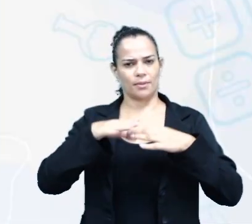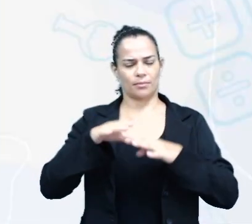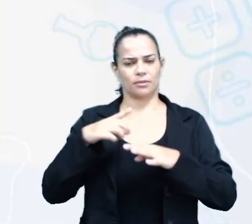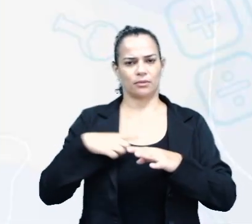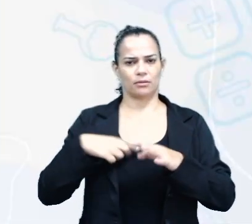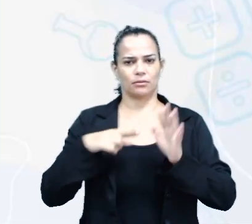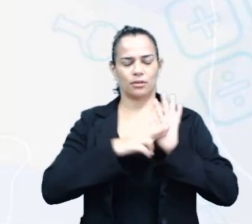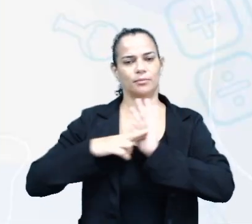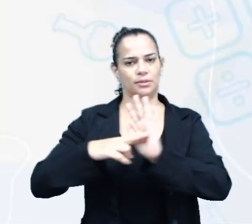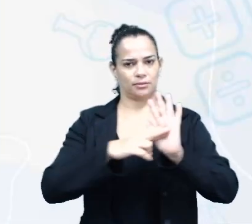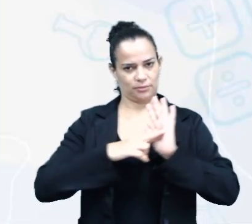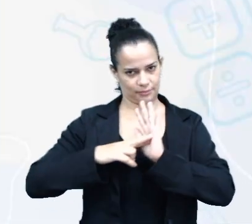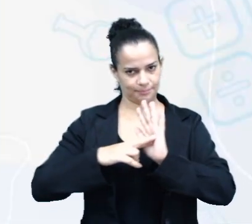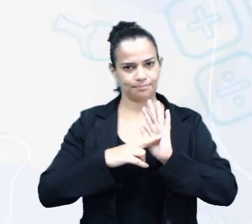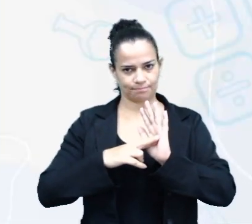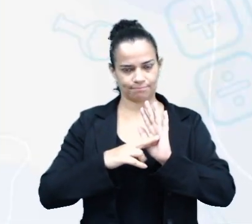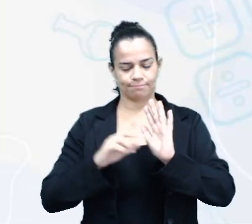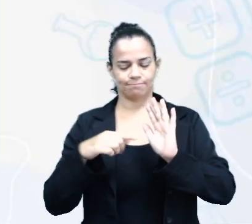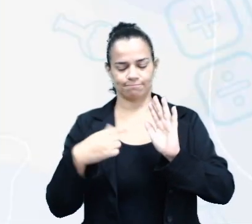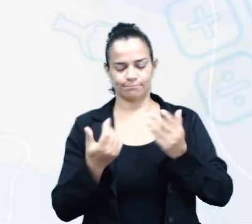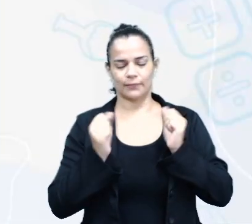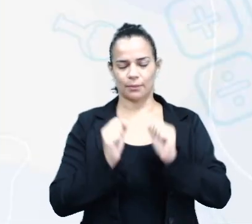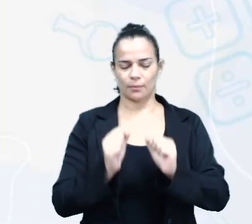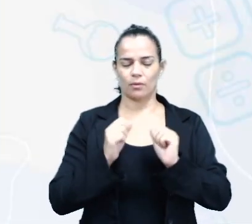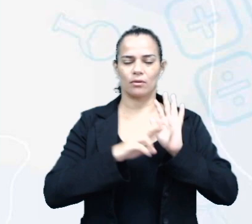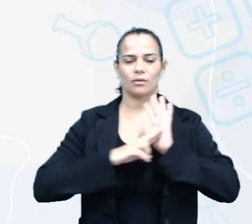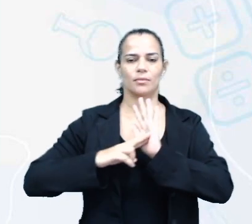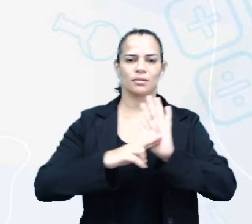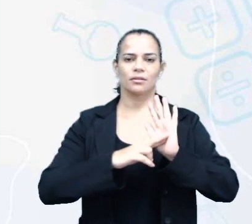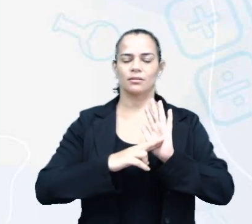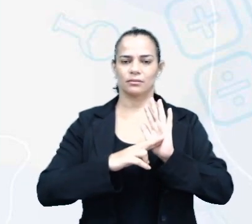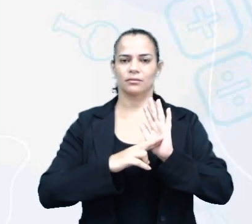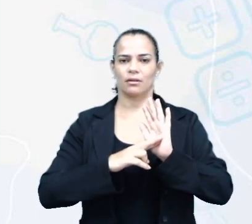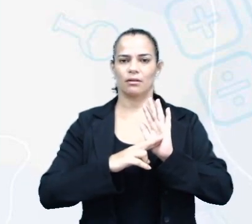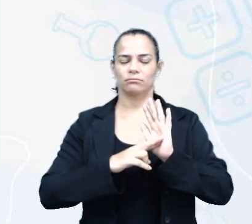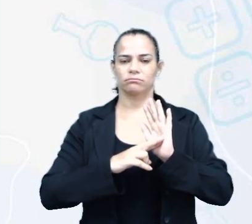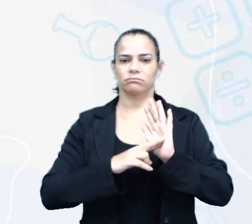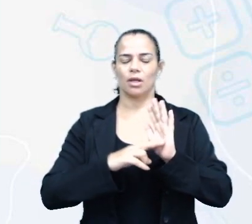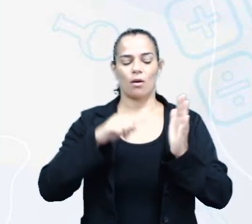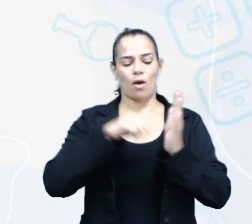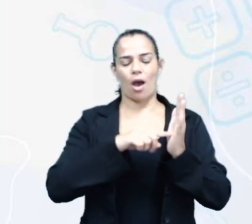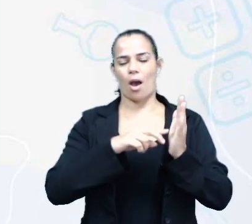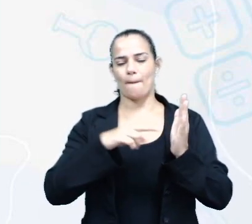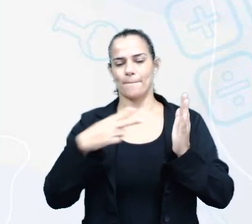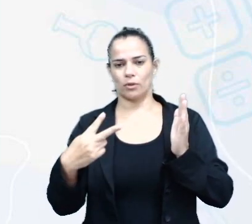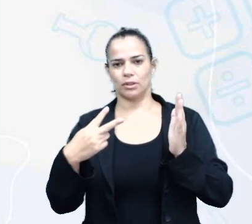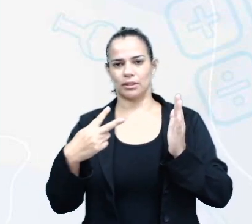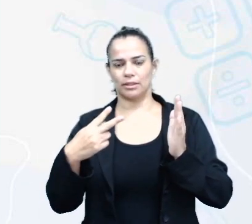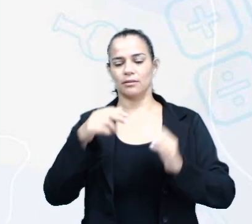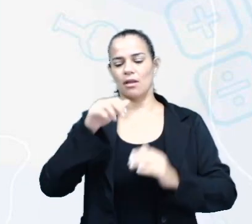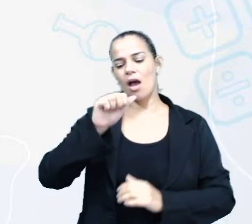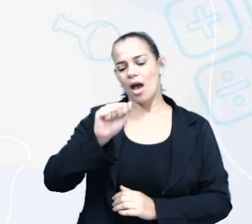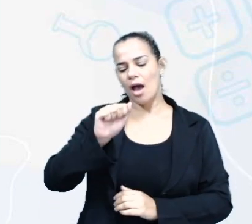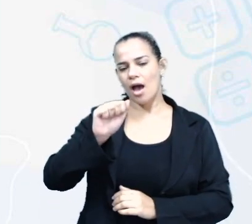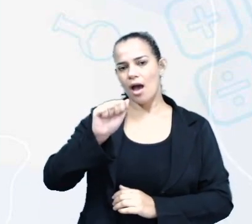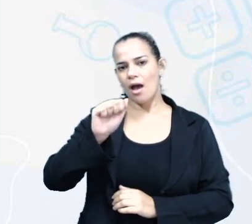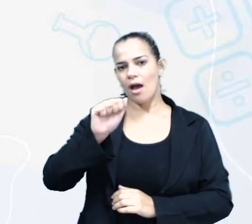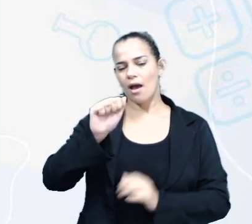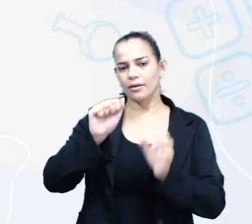suas representações. Então eu posso representar uma potência como sendo A elevado a